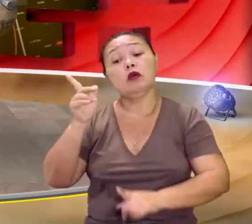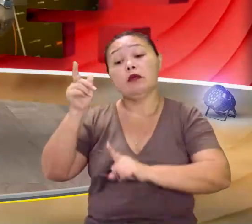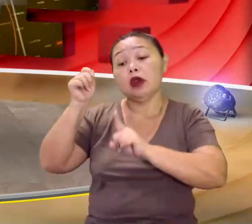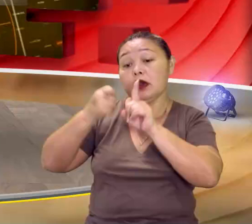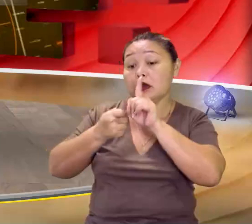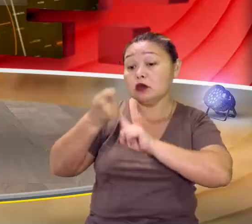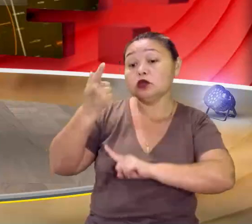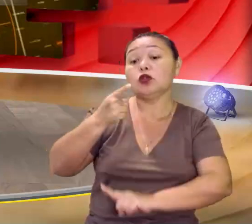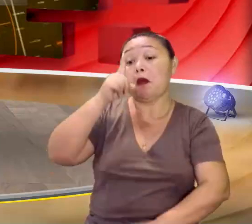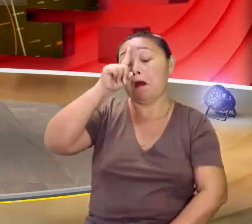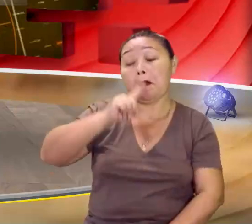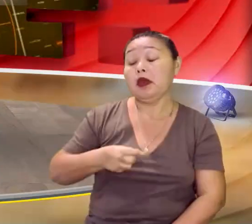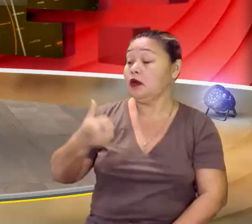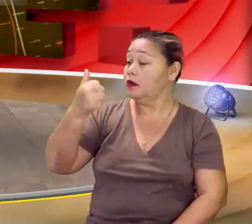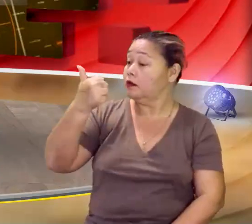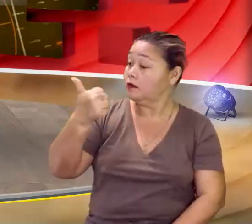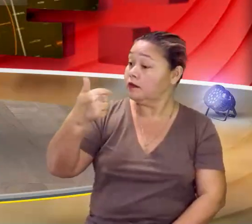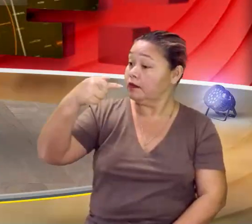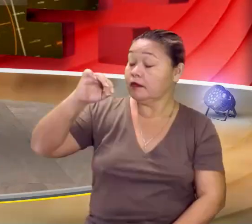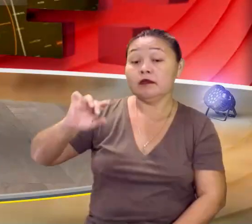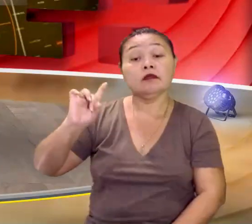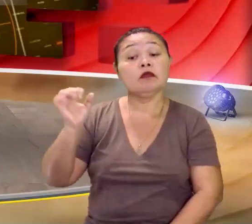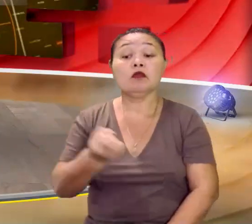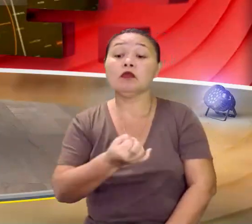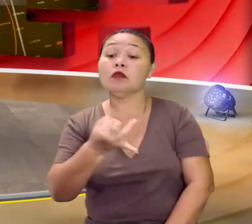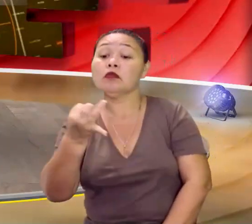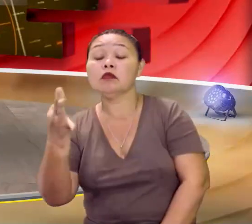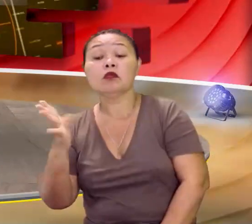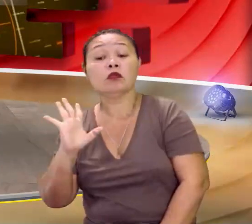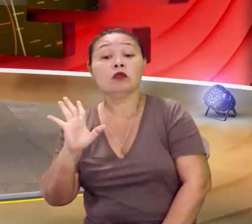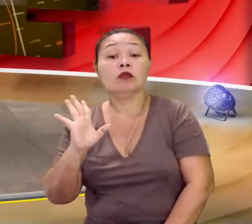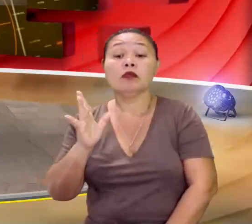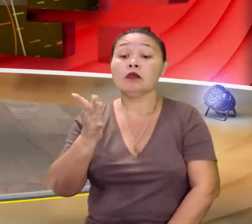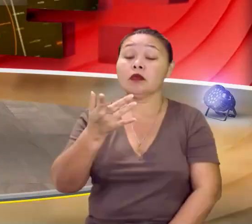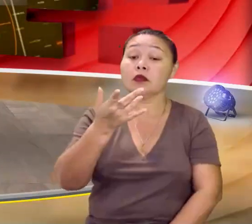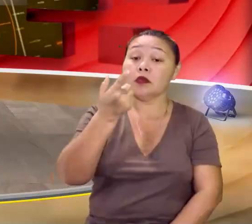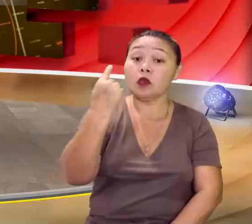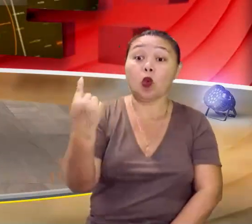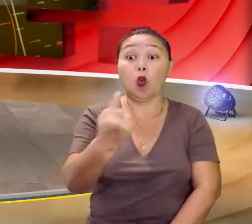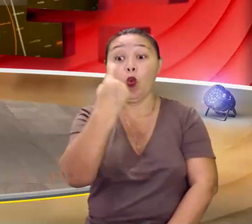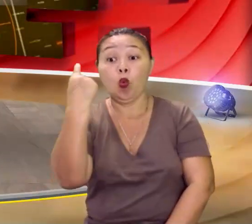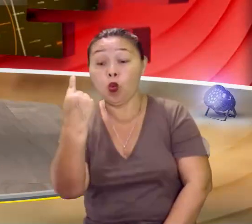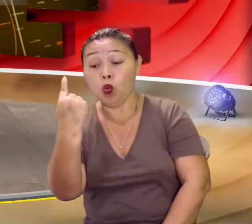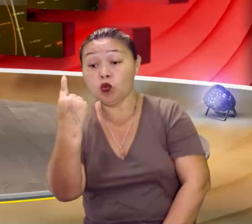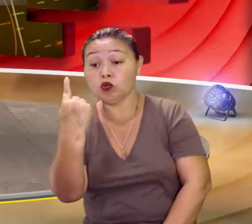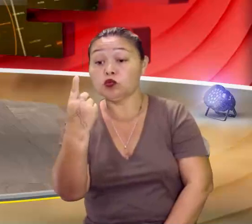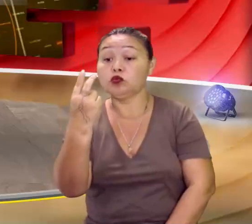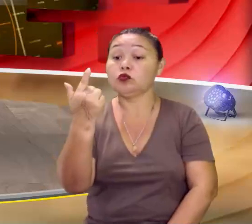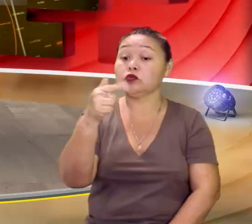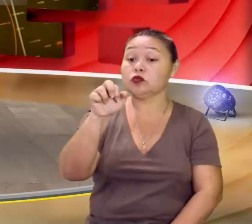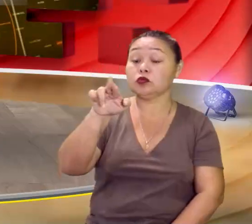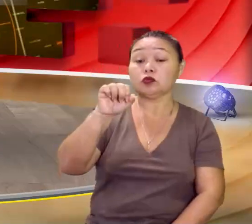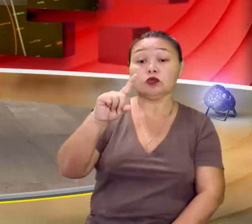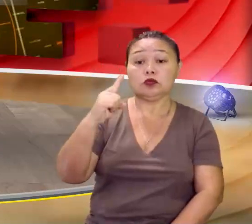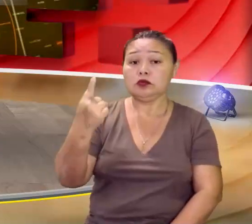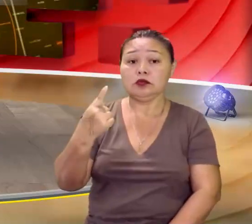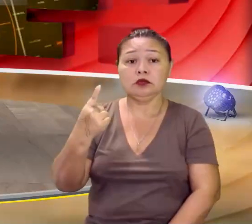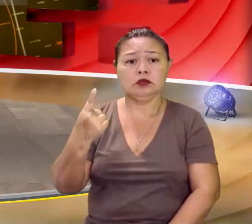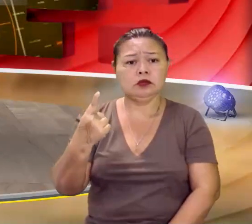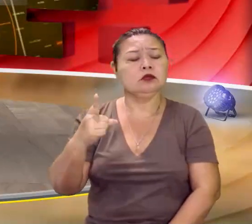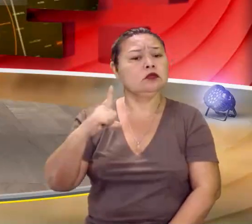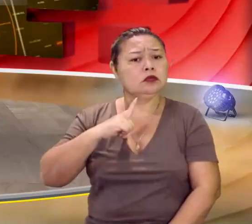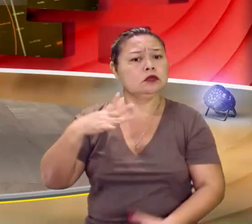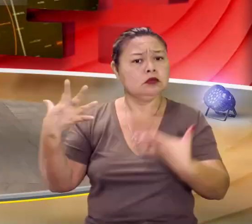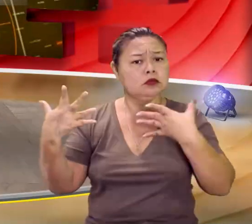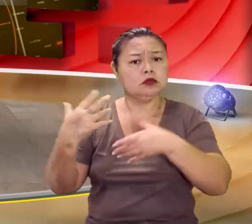milho? 170. Quantos produtores produzem apenas um dos grãos? Apenas um? Ah, então